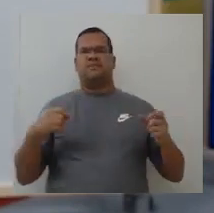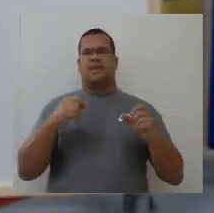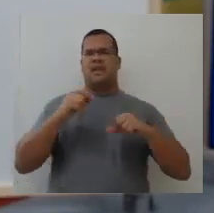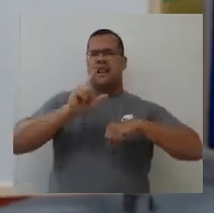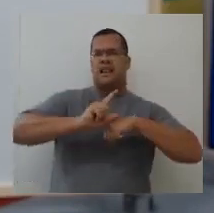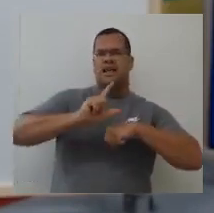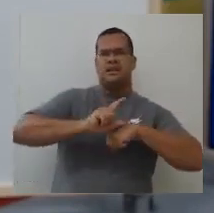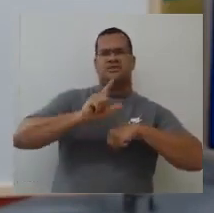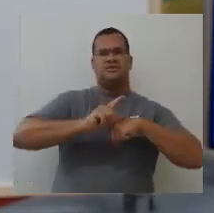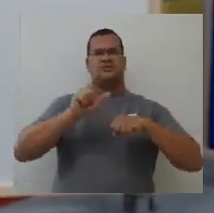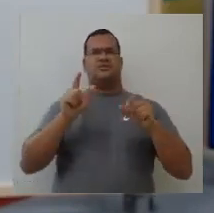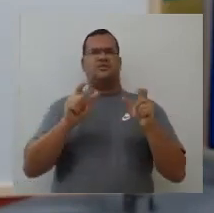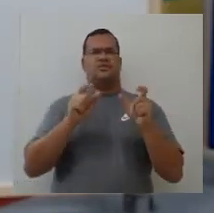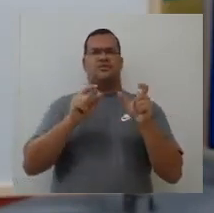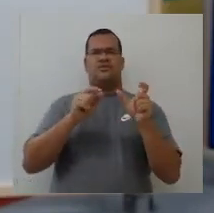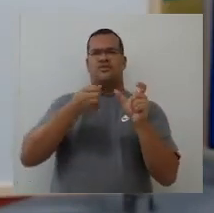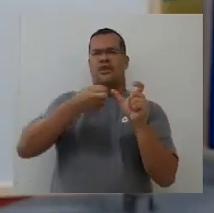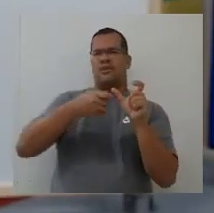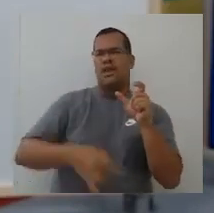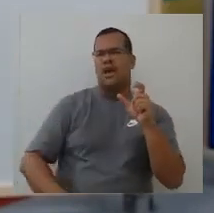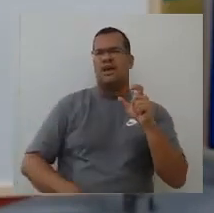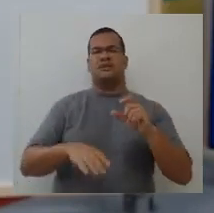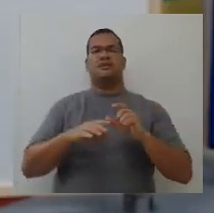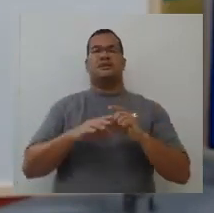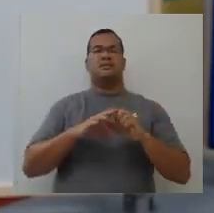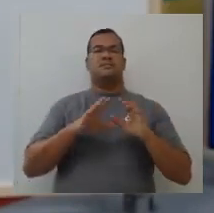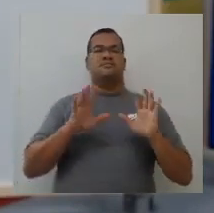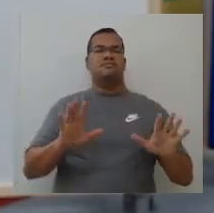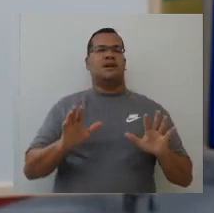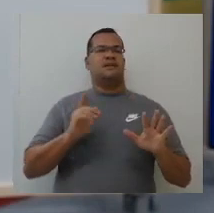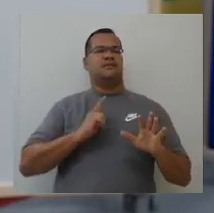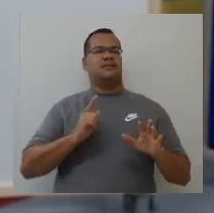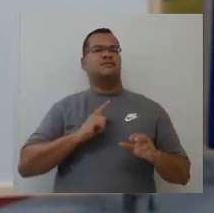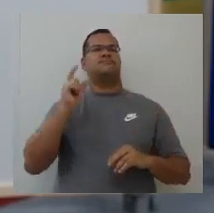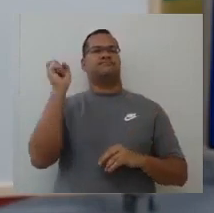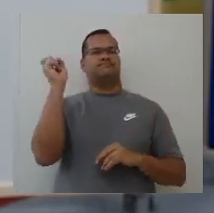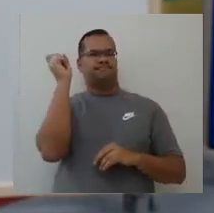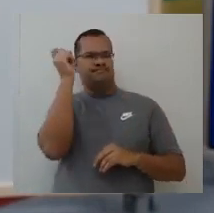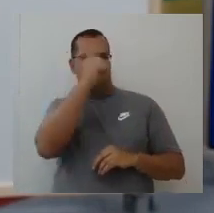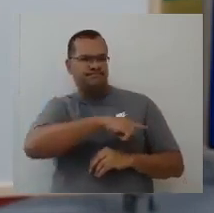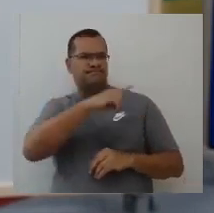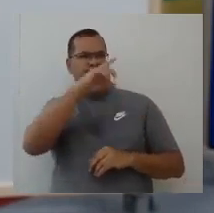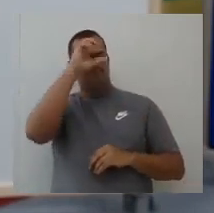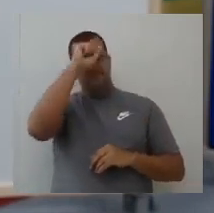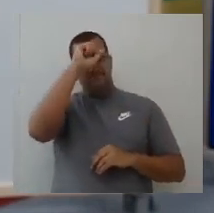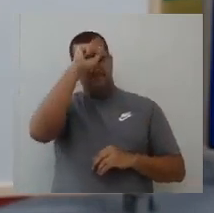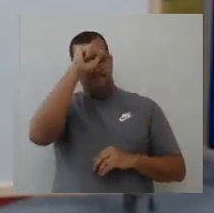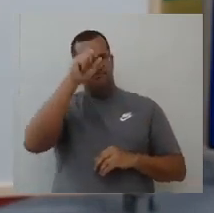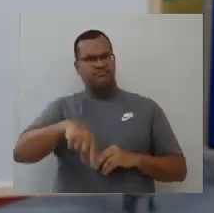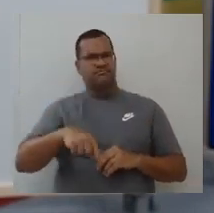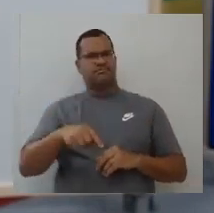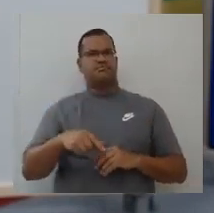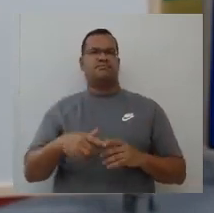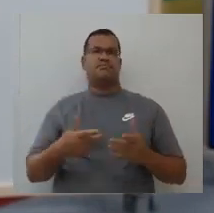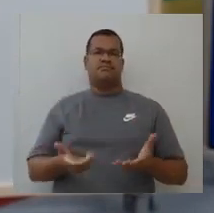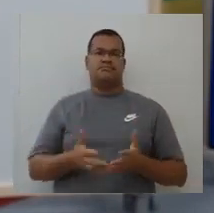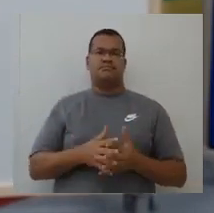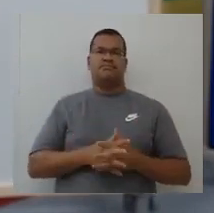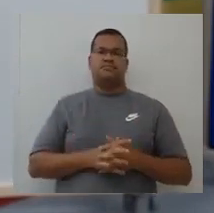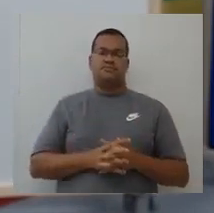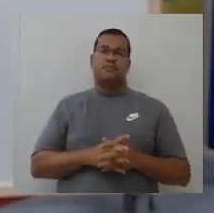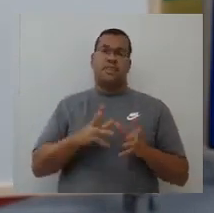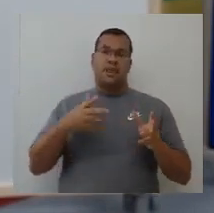em vocabulário, mas ela é totalmente mais difícil de ser aprendida do que a língua inglesa. Claro que em